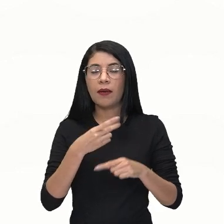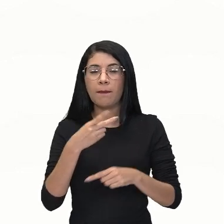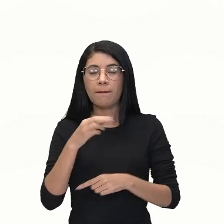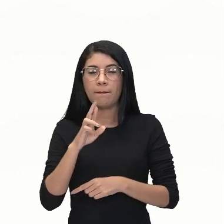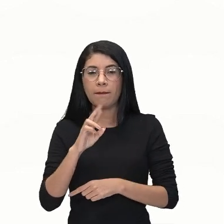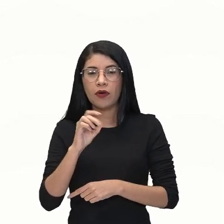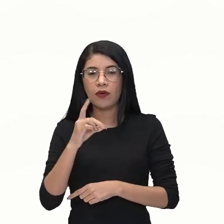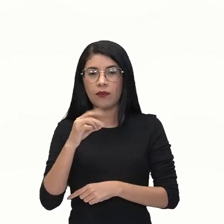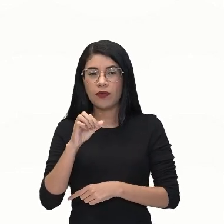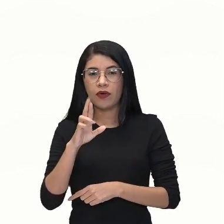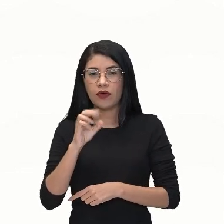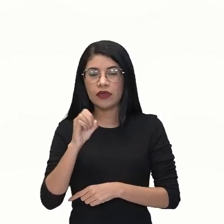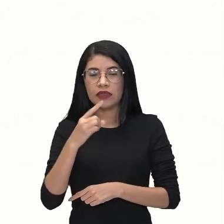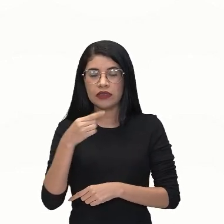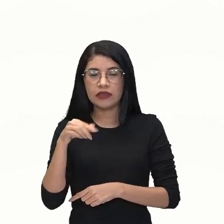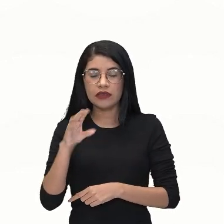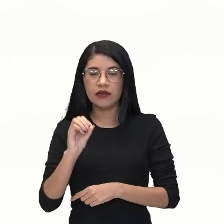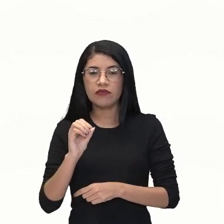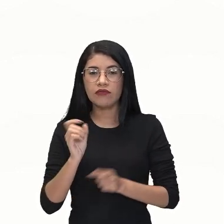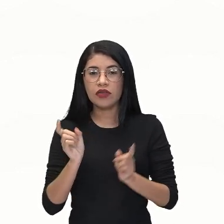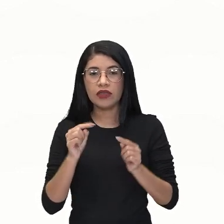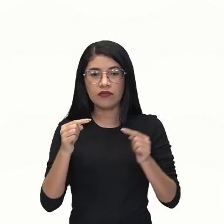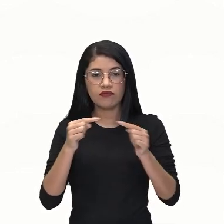direta ou seja ela inversa.